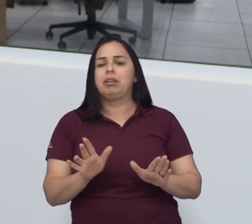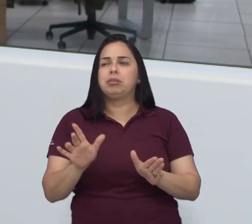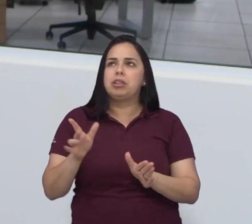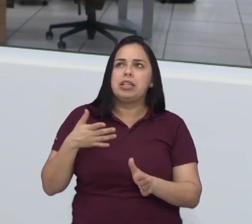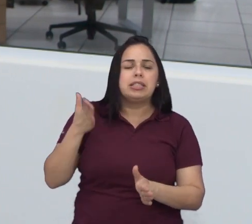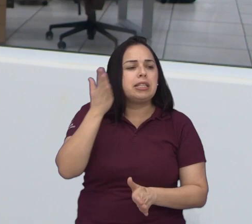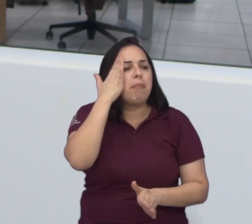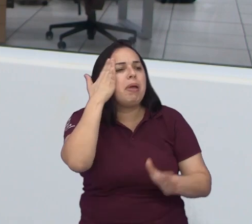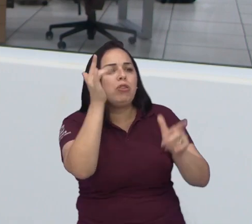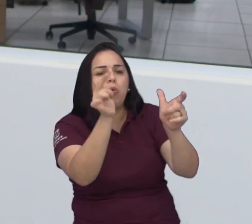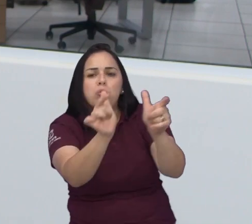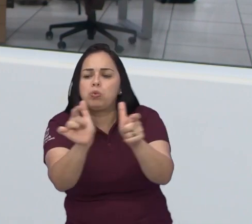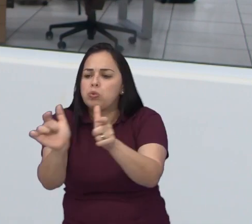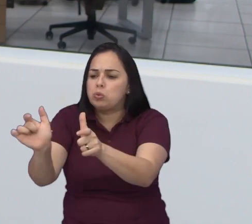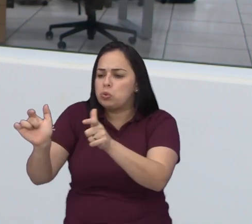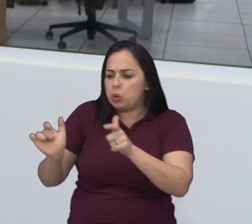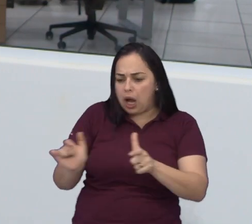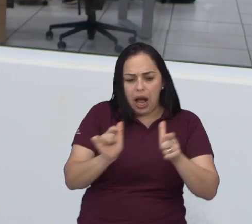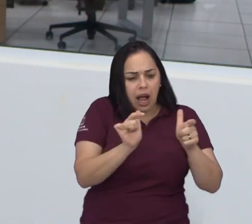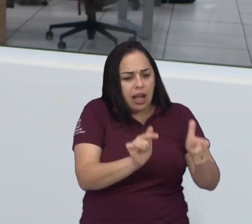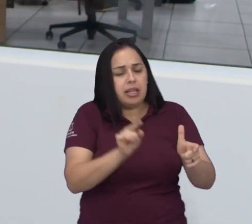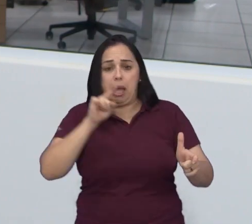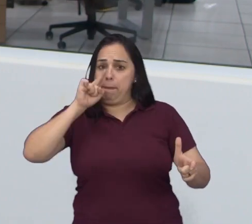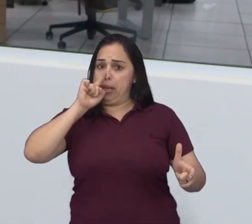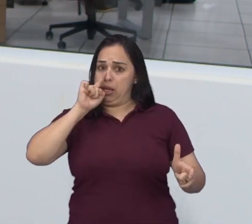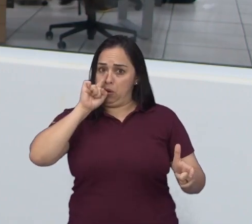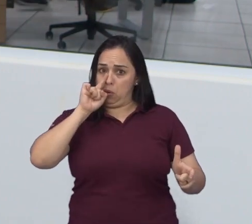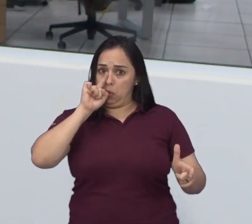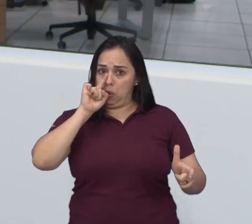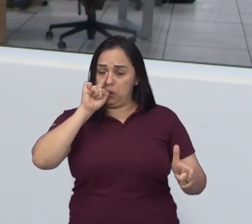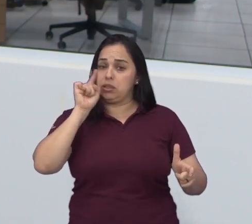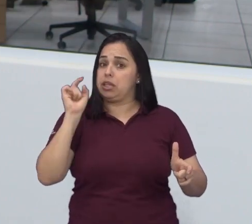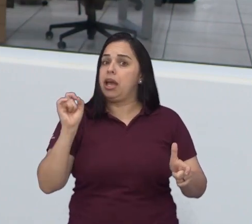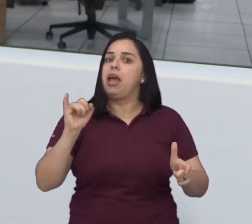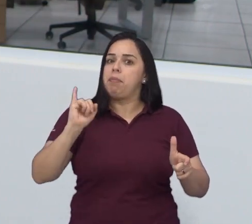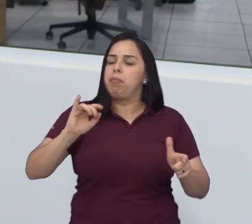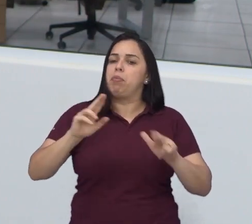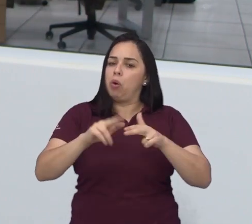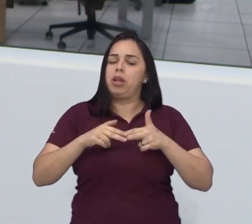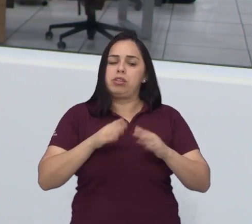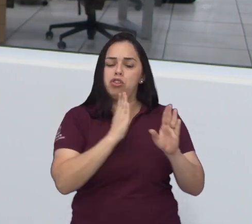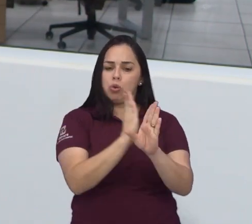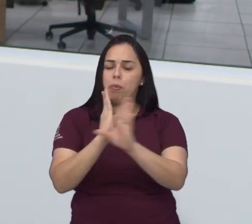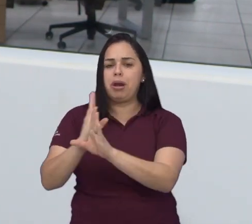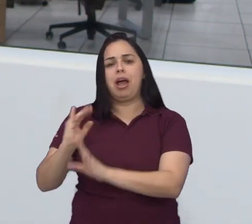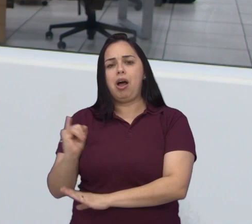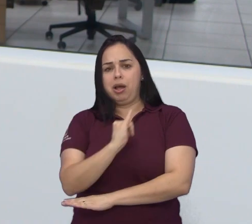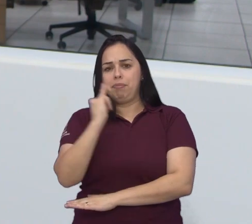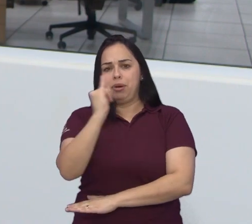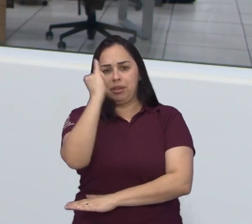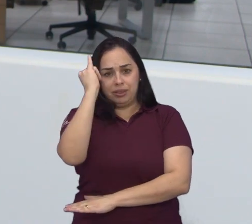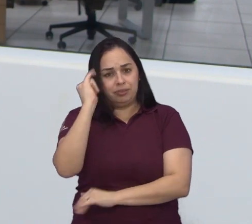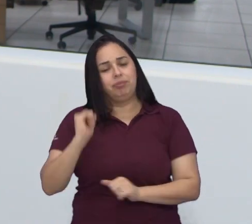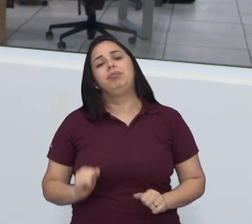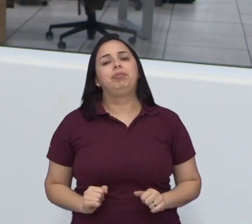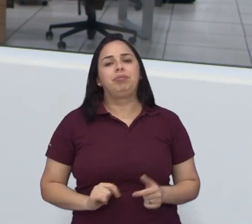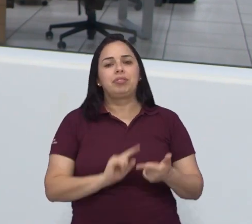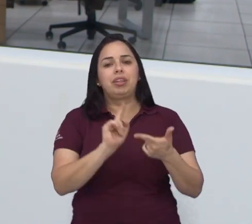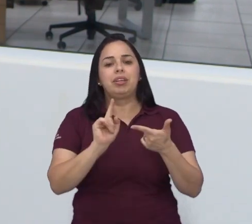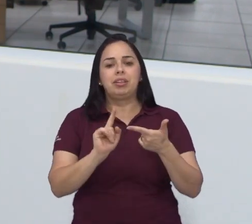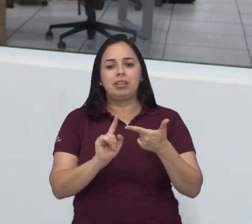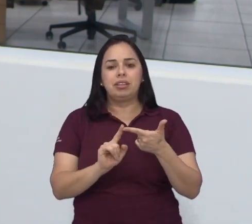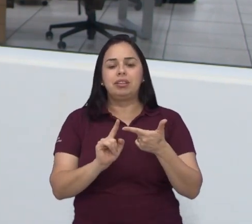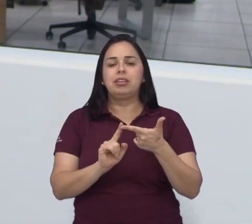tanto mapeamento de áreas de riscos, setorizações, né, de áreas de riscos que são fundamentais nessa identificação de onde estão essas